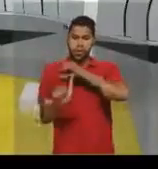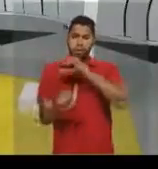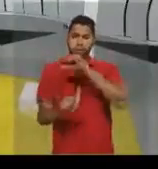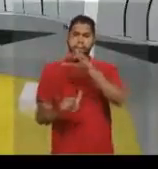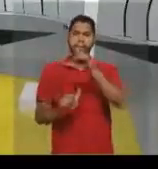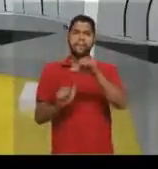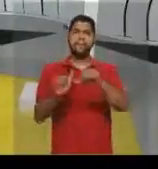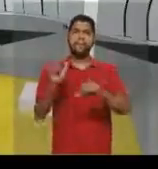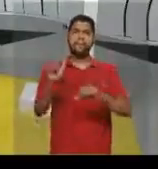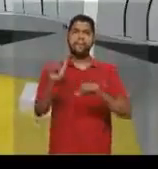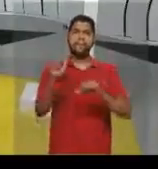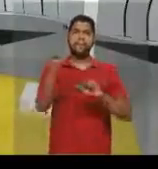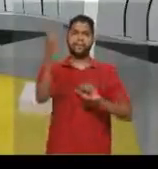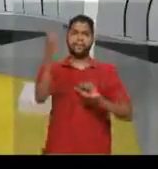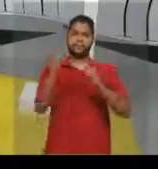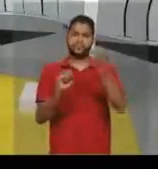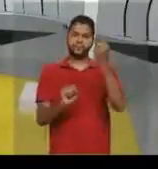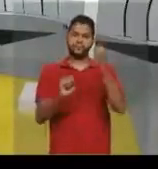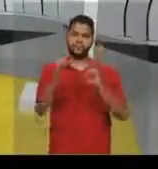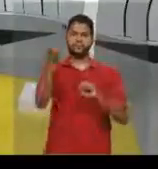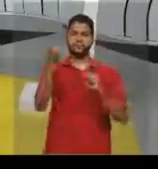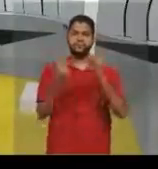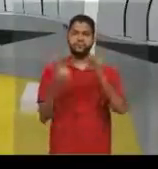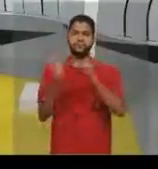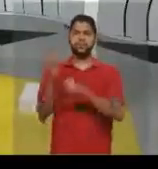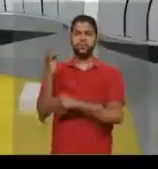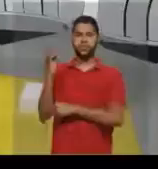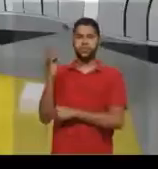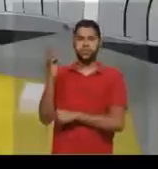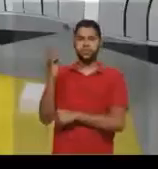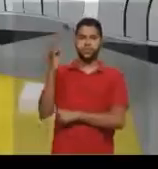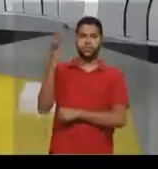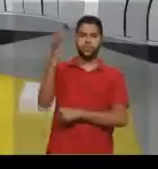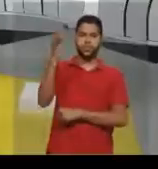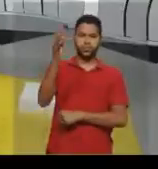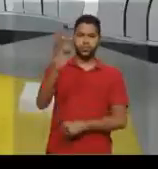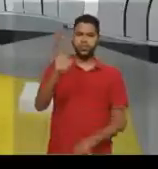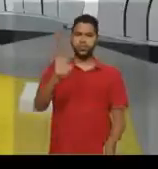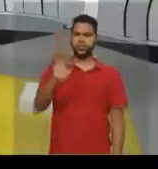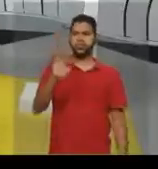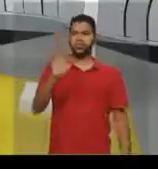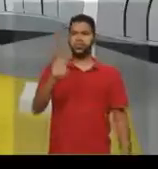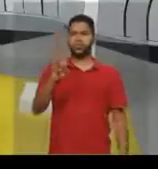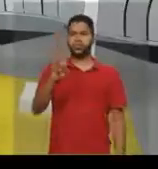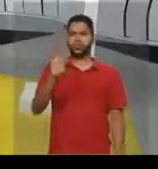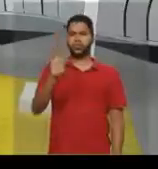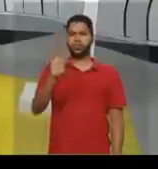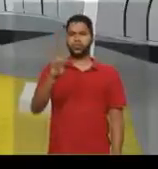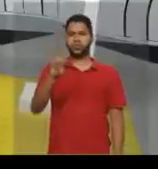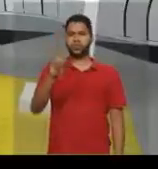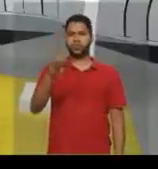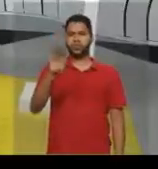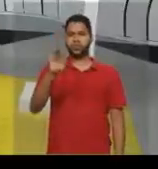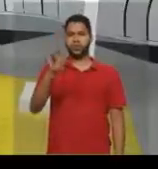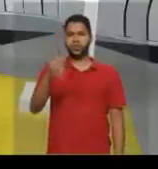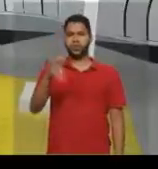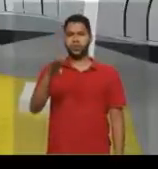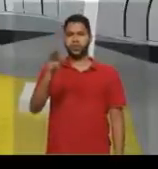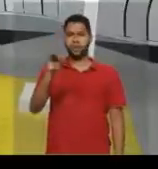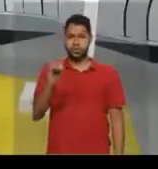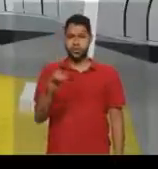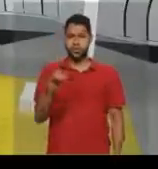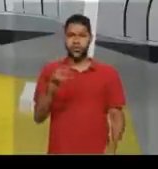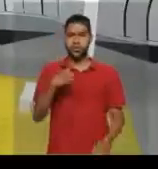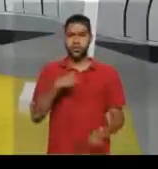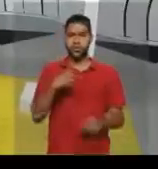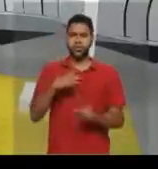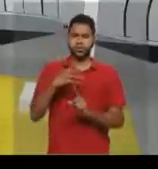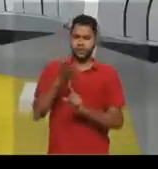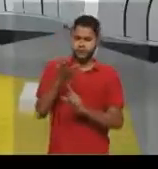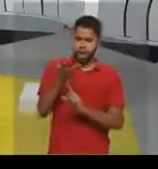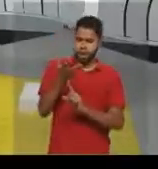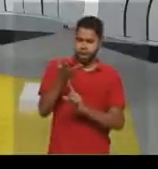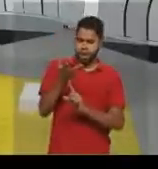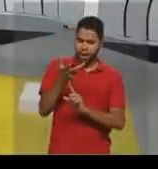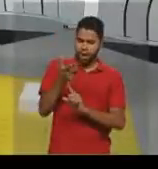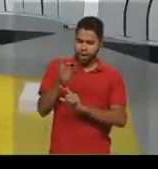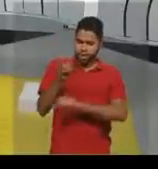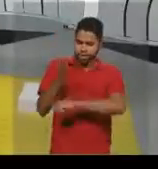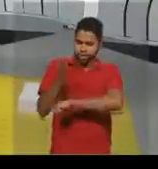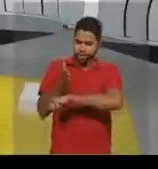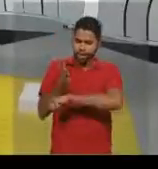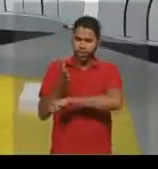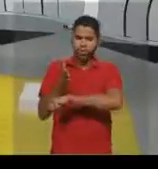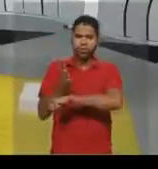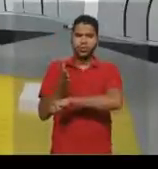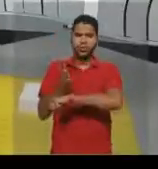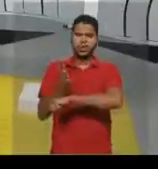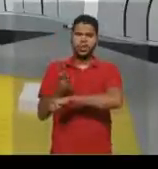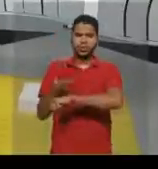modernização industrial, a questão do futurismo, ok? Então, toda essa arte moderna, ela vai esquecer a